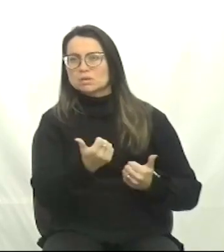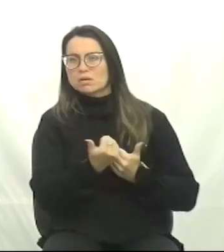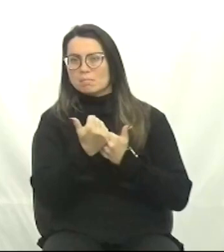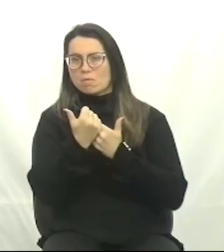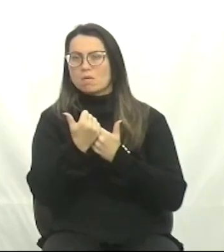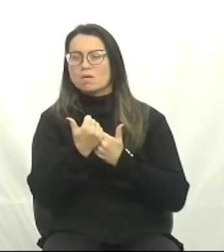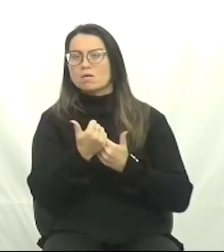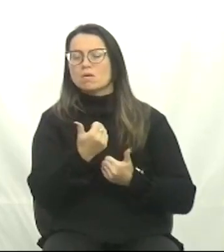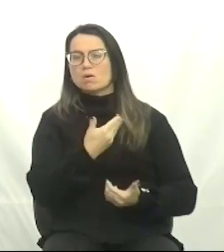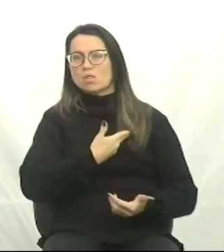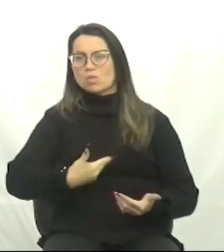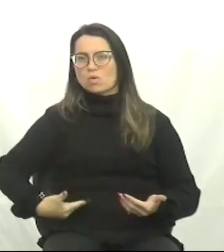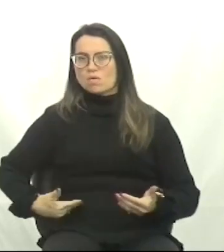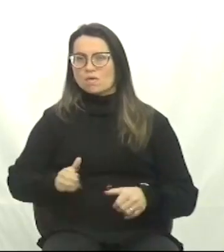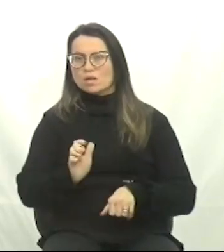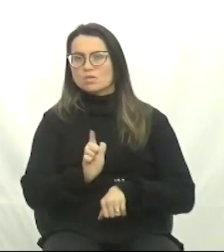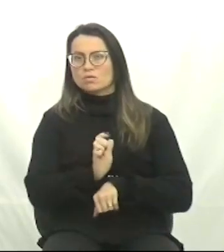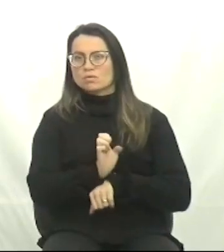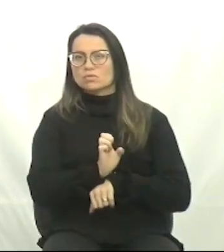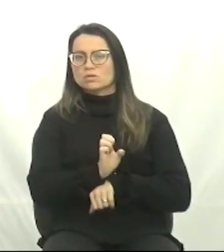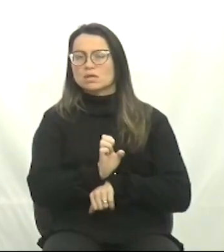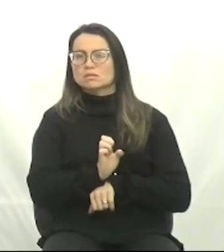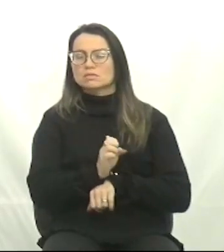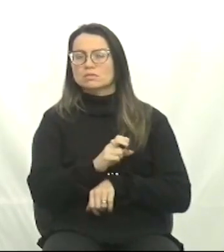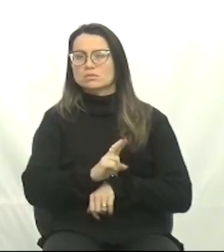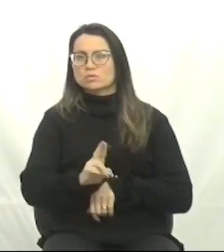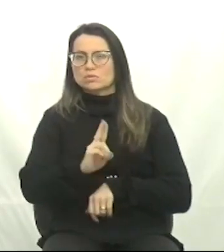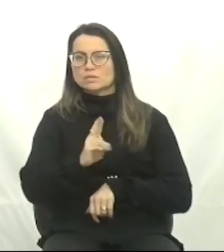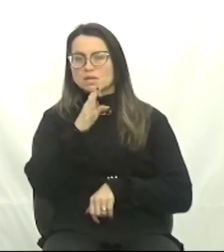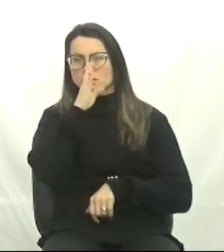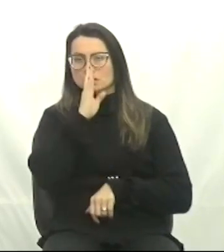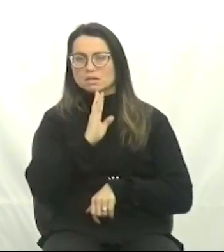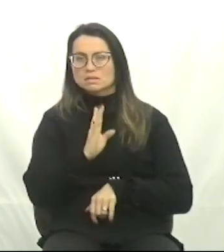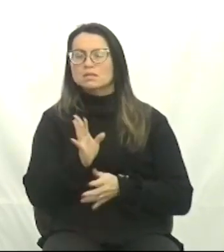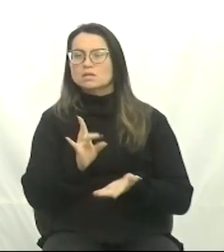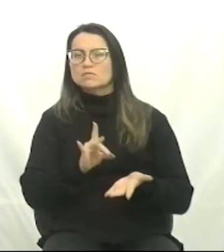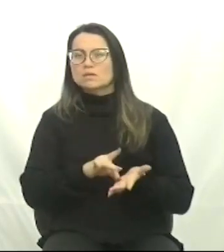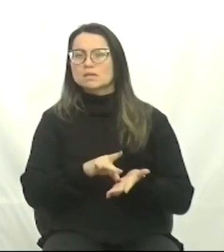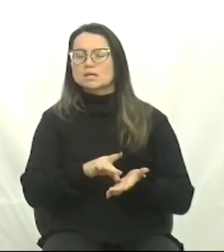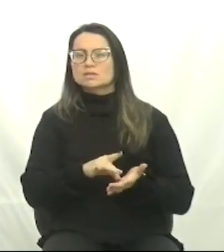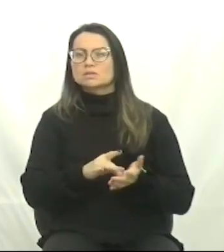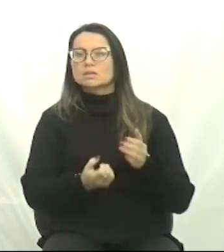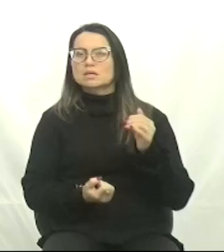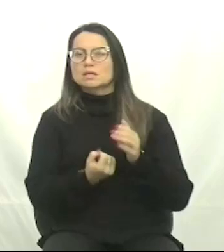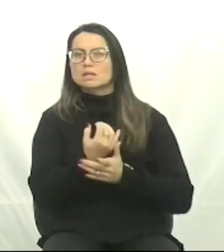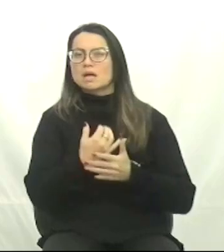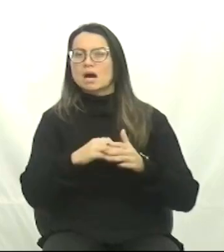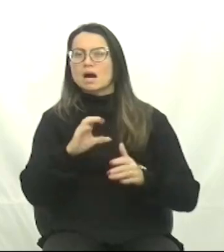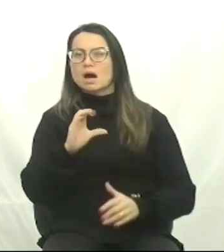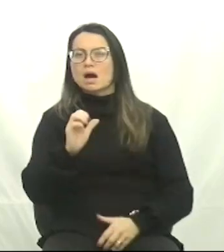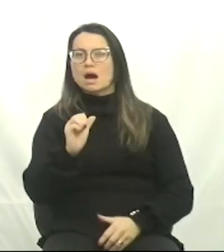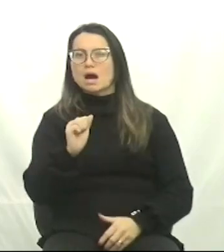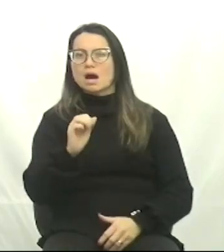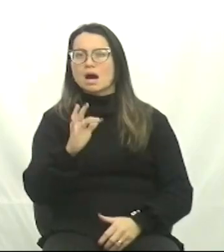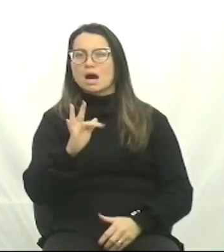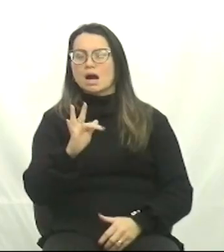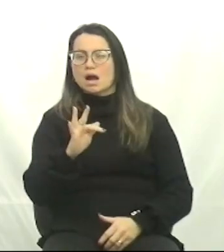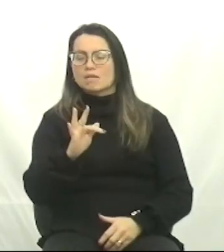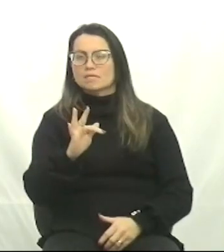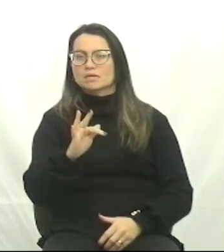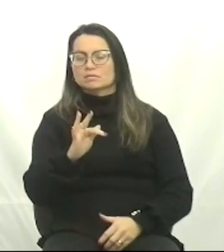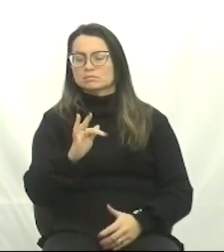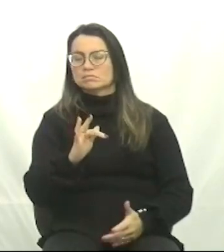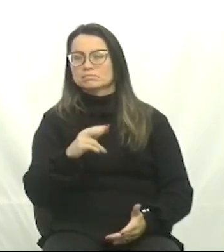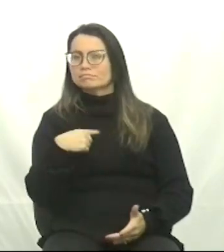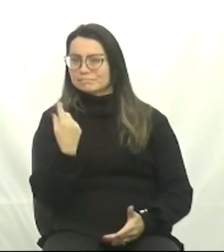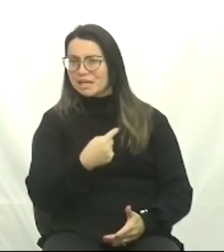governo estadual de universidade gratuita, que é, de fato, institucionalizar que a CAF, patrimônio de todos nós,